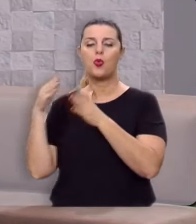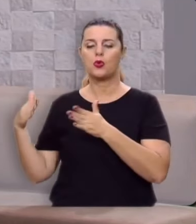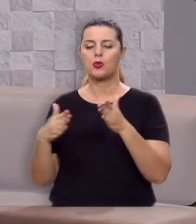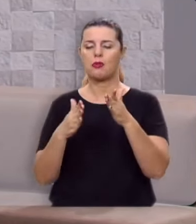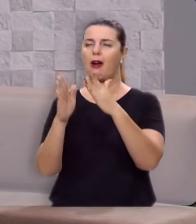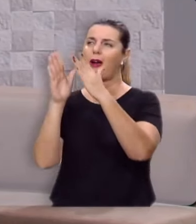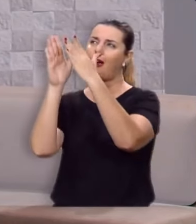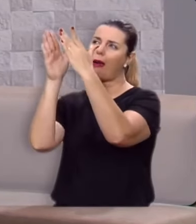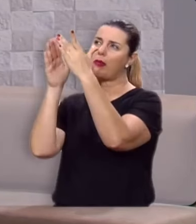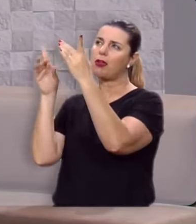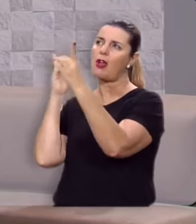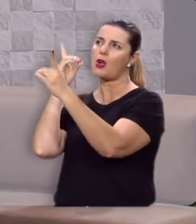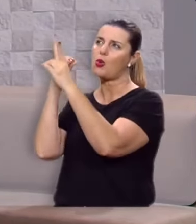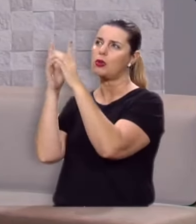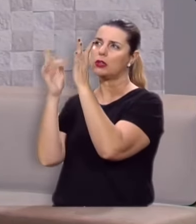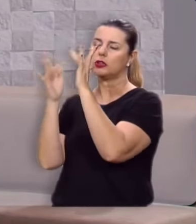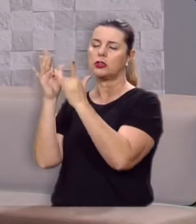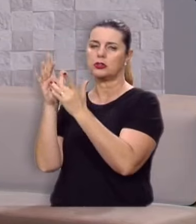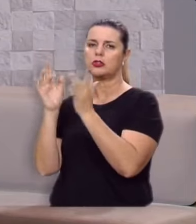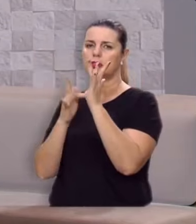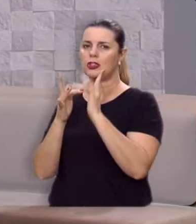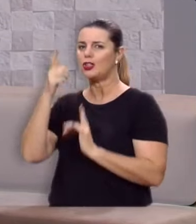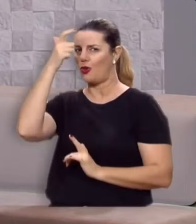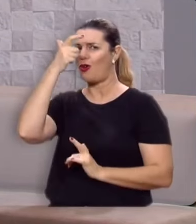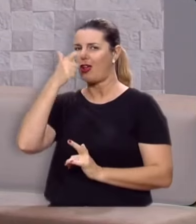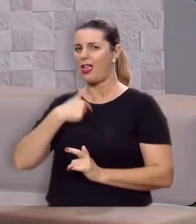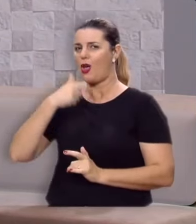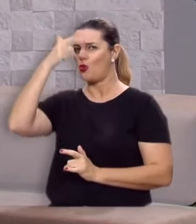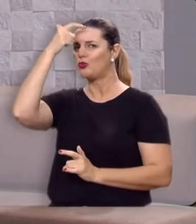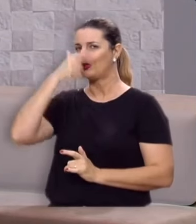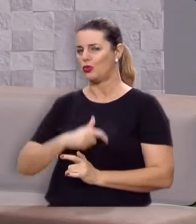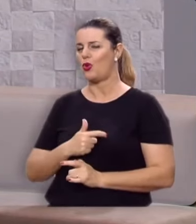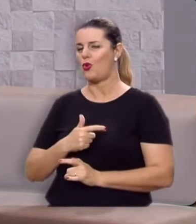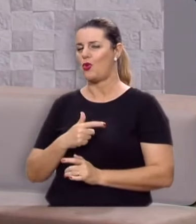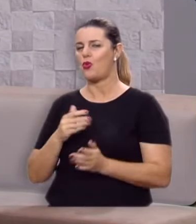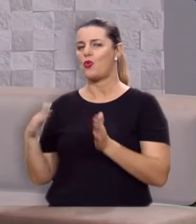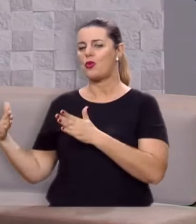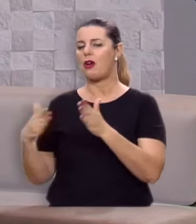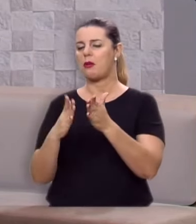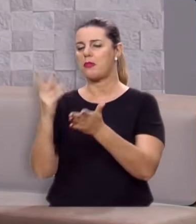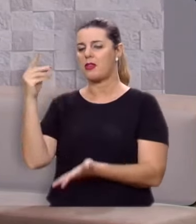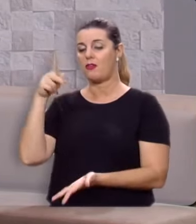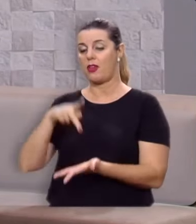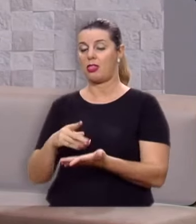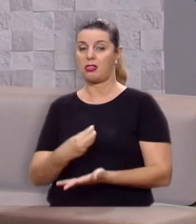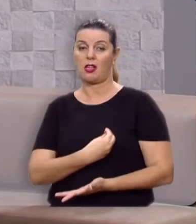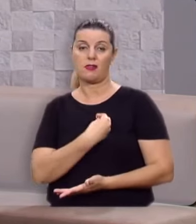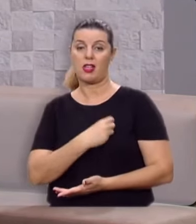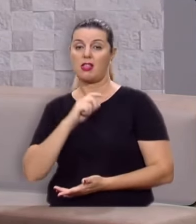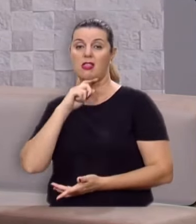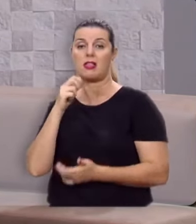único caminho de acesso a Deus. Ele disse: eu sou o caminho, e a verdade e a vida, e ninguém vem ao